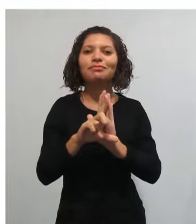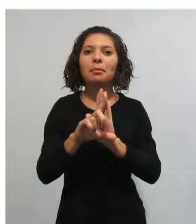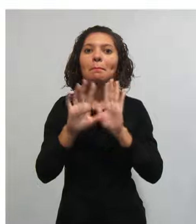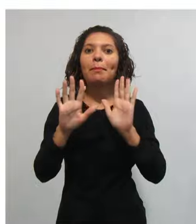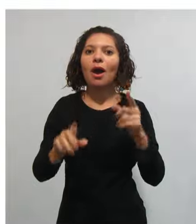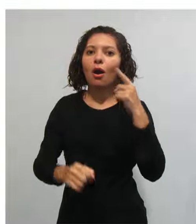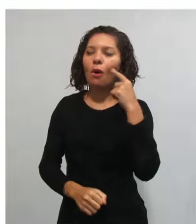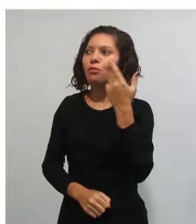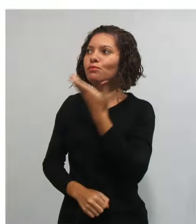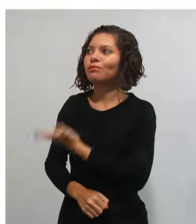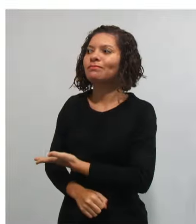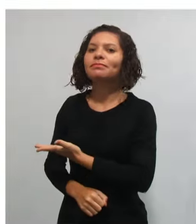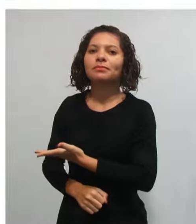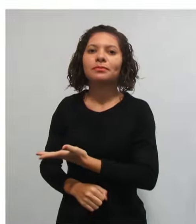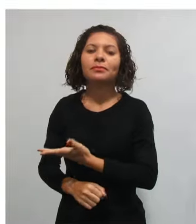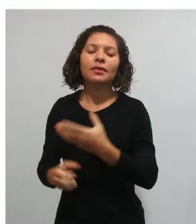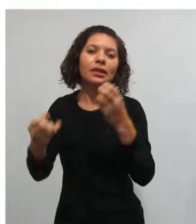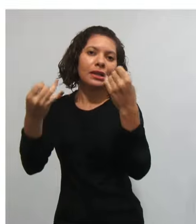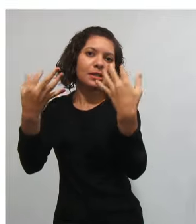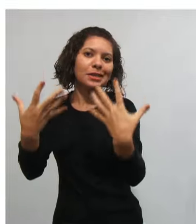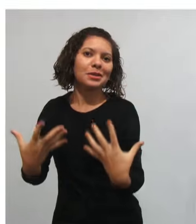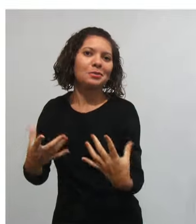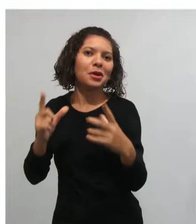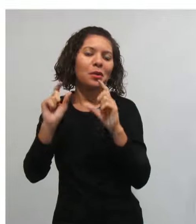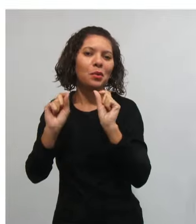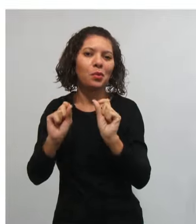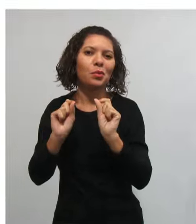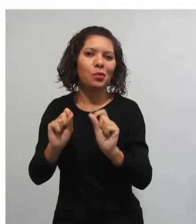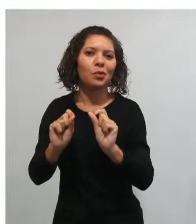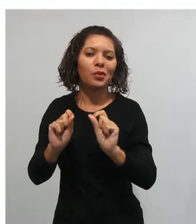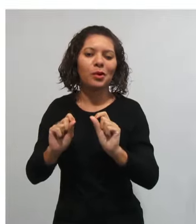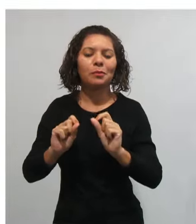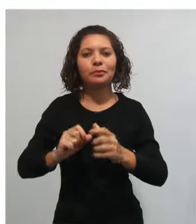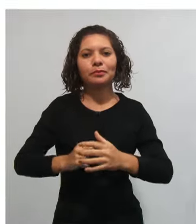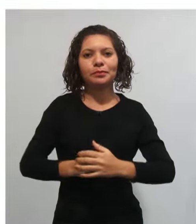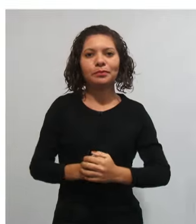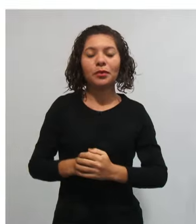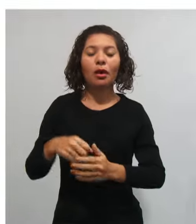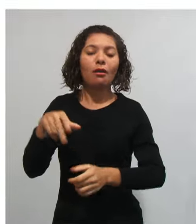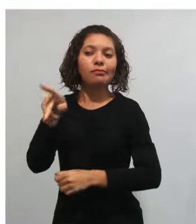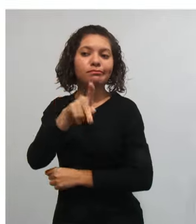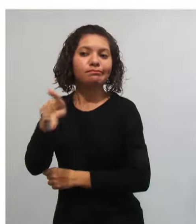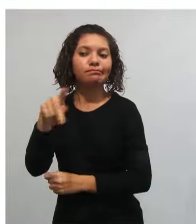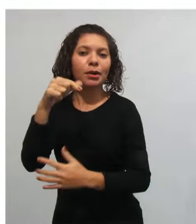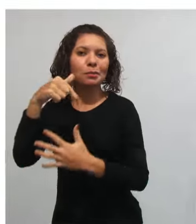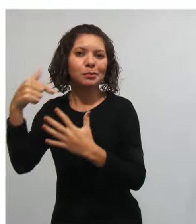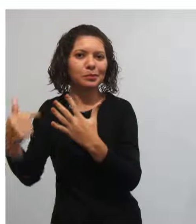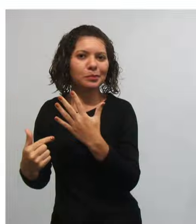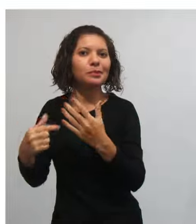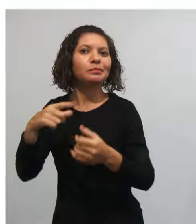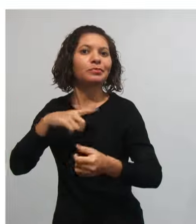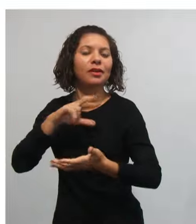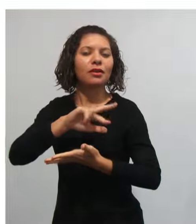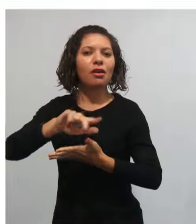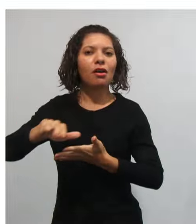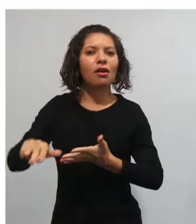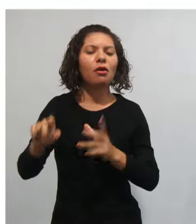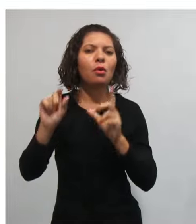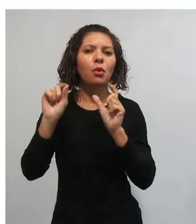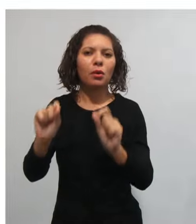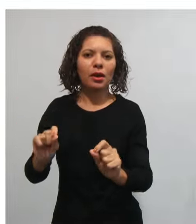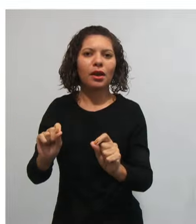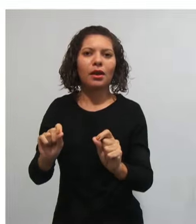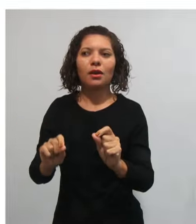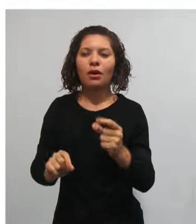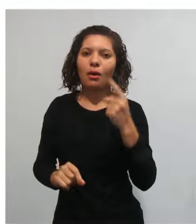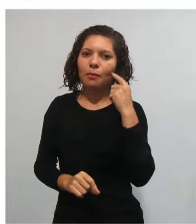artigo 13 que fala sobre as atribuições dos professores então além de participar aqui da